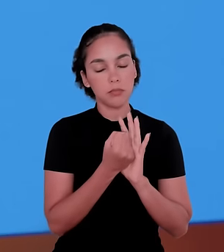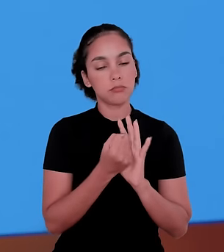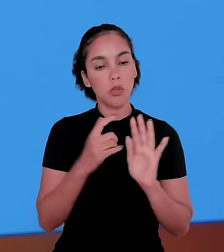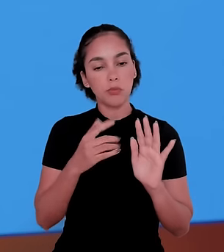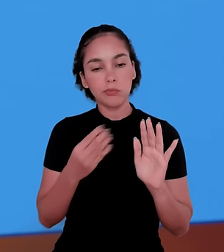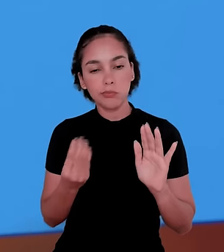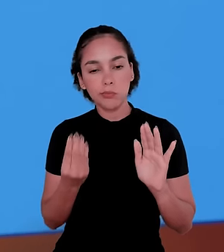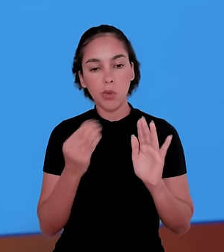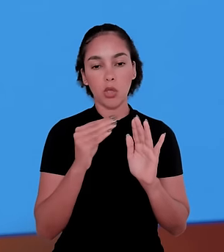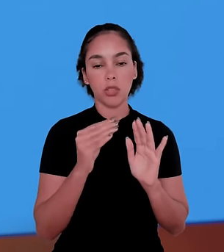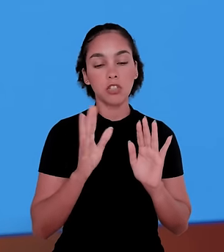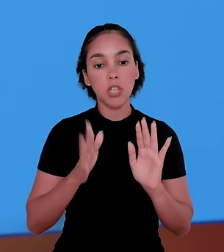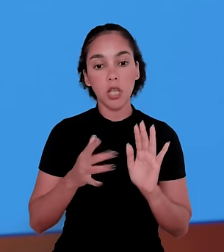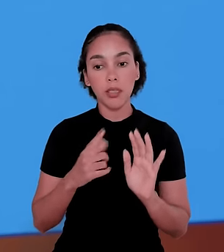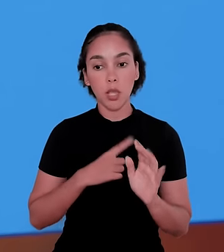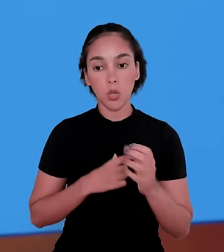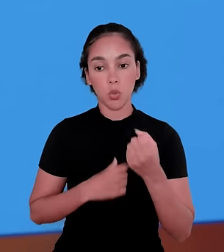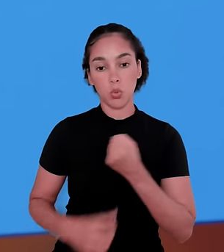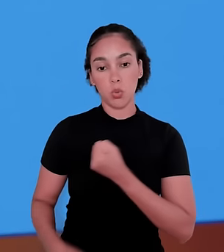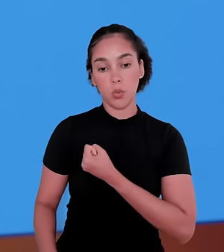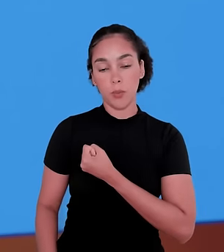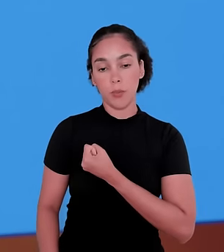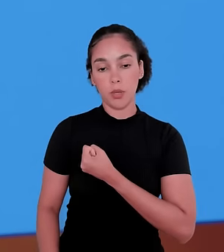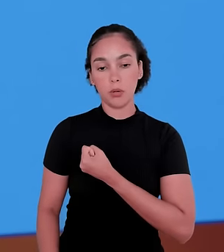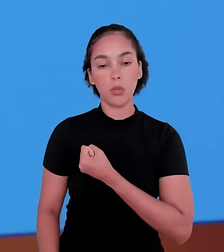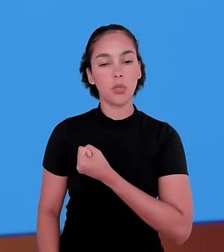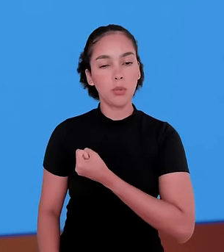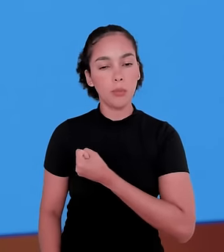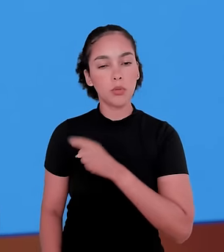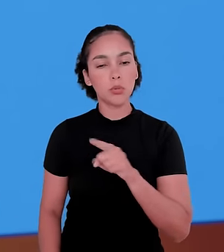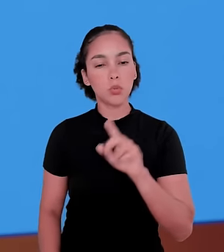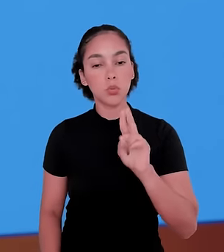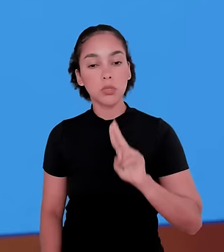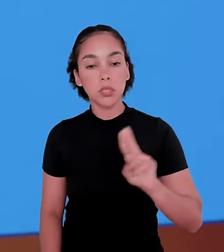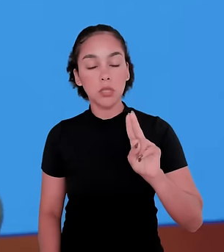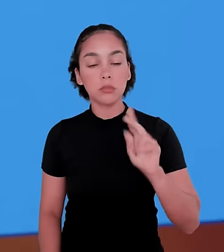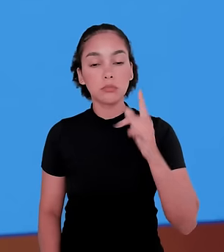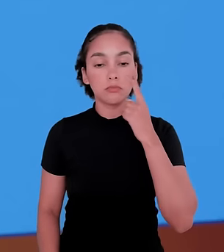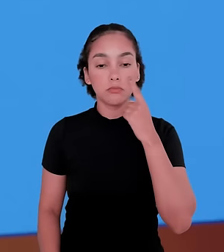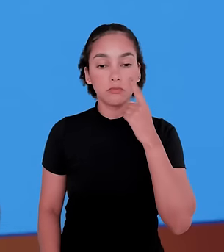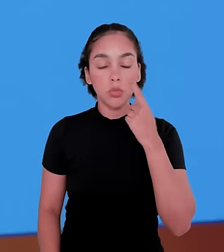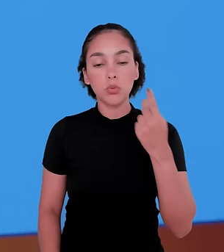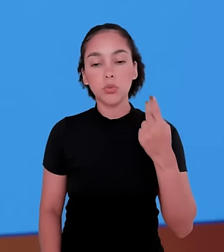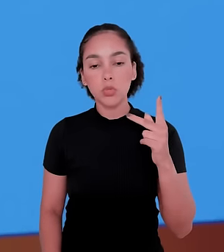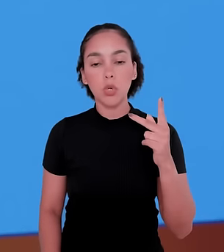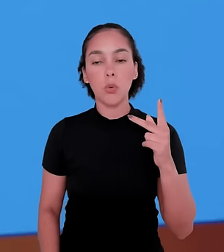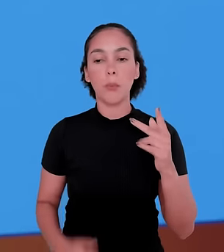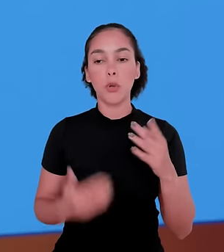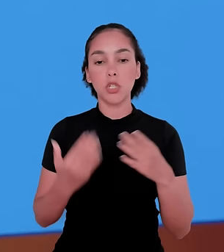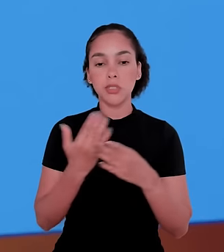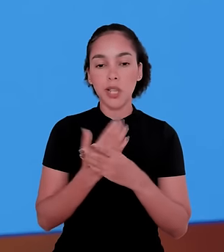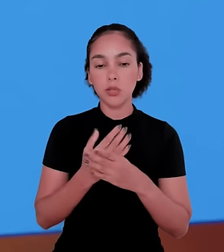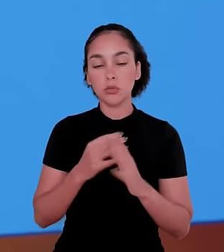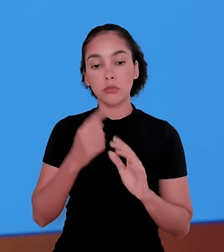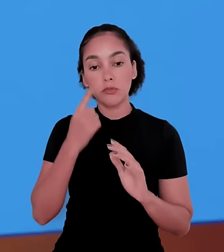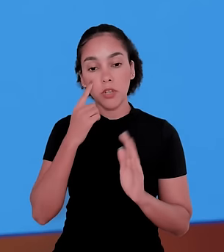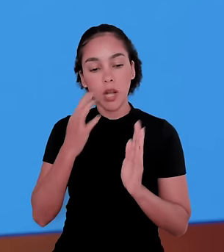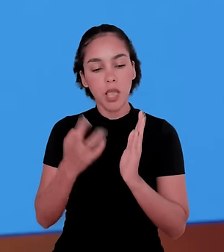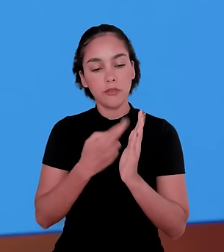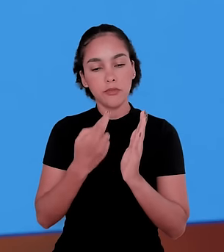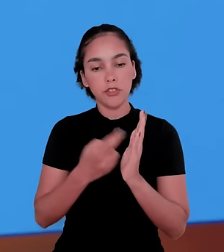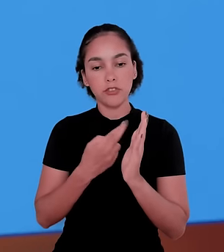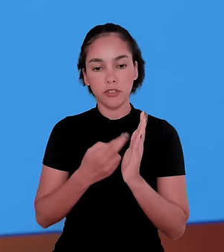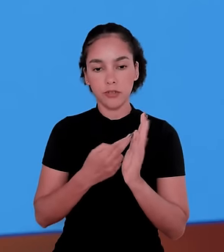você deposita você ganha um número e aquele número você vai usando para achar o seu processo no na revista de propriedade